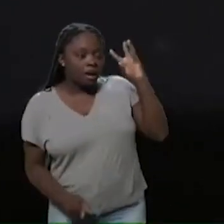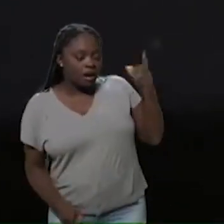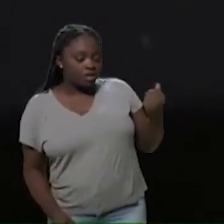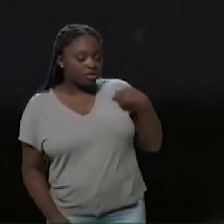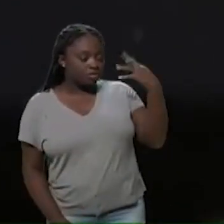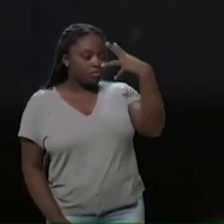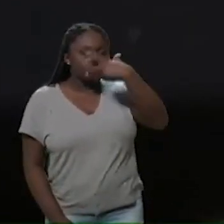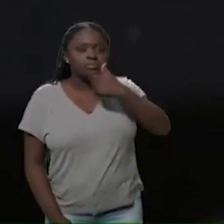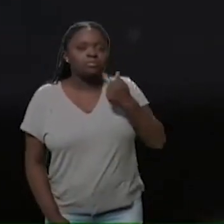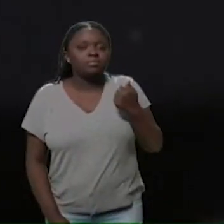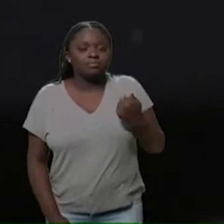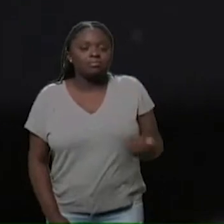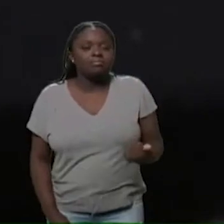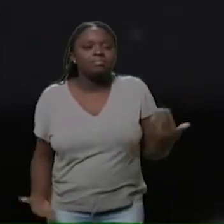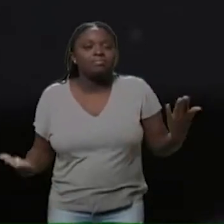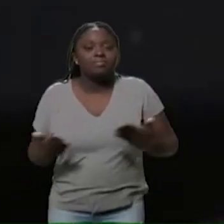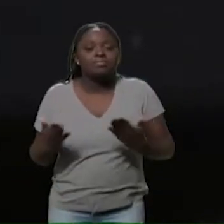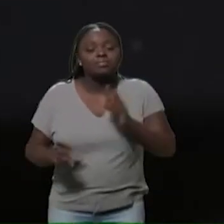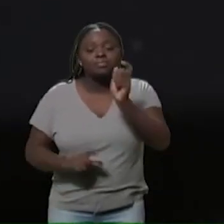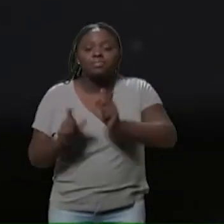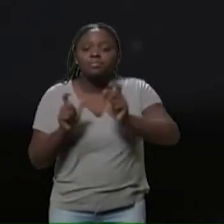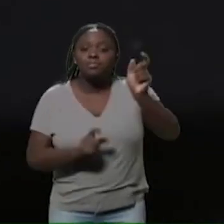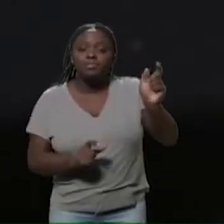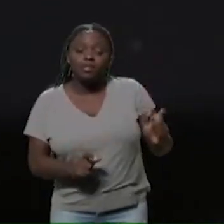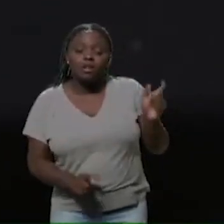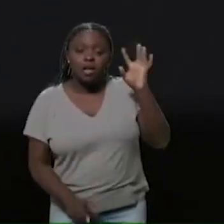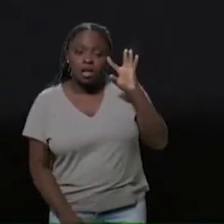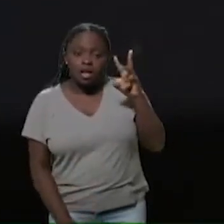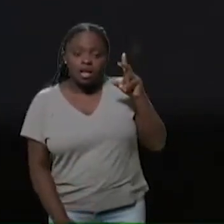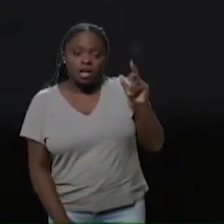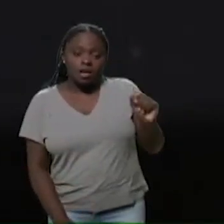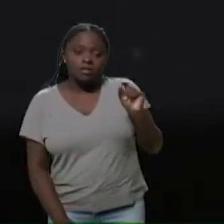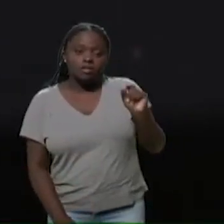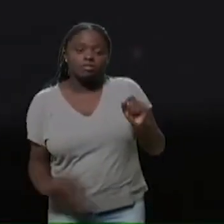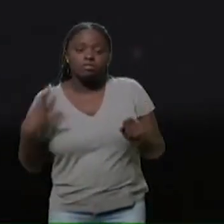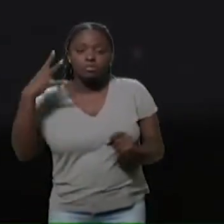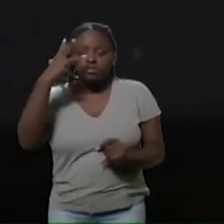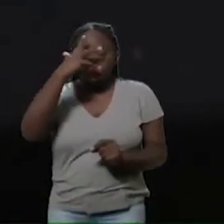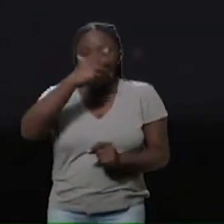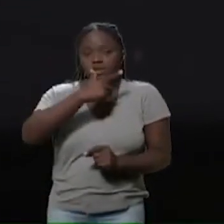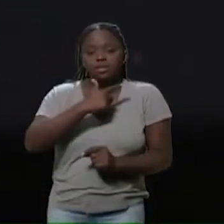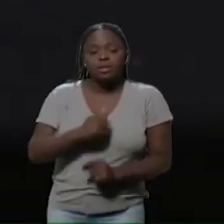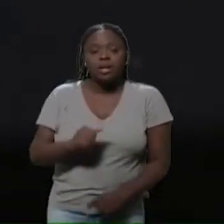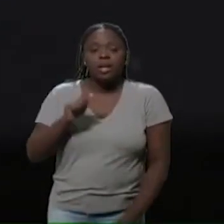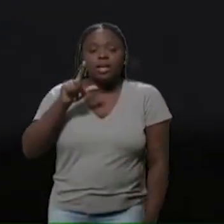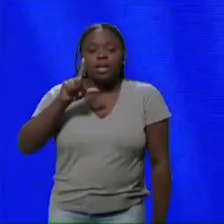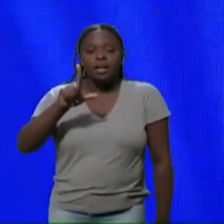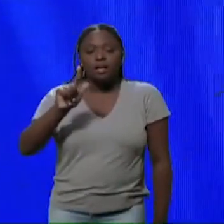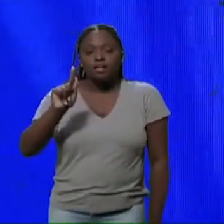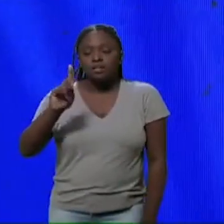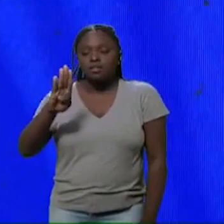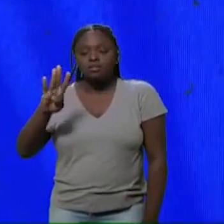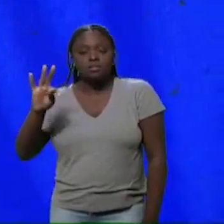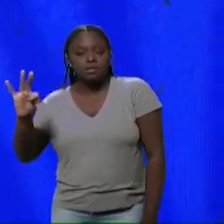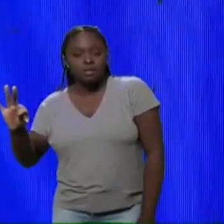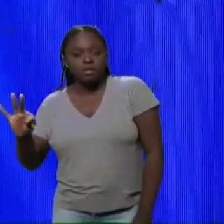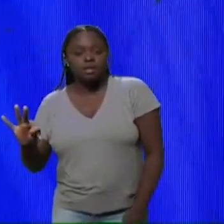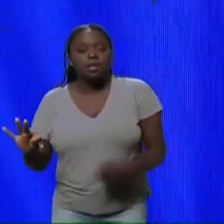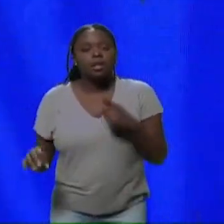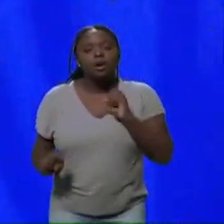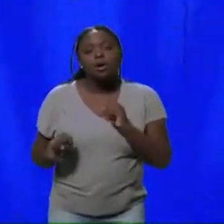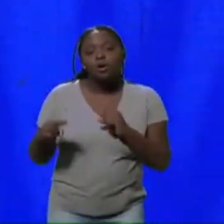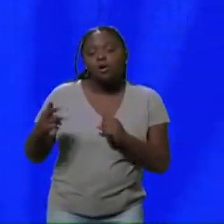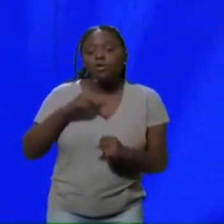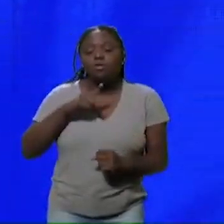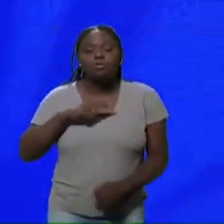As pessoas hoje estão achando bonito a agenda LGBT, estão achando bonito ter duas, três namoradas,